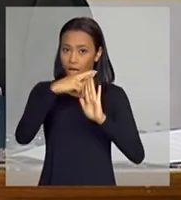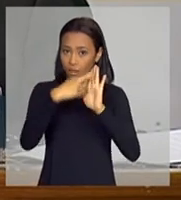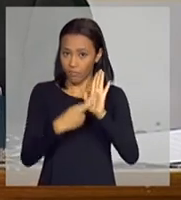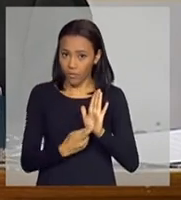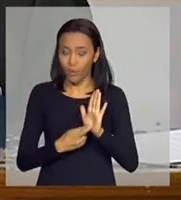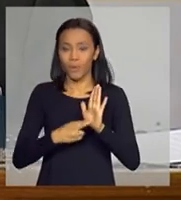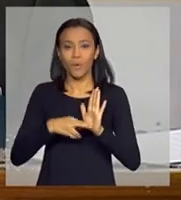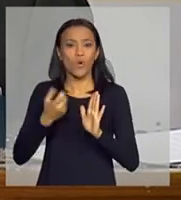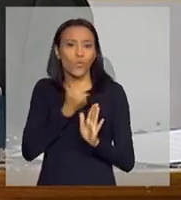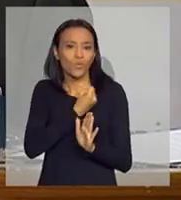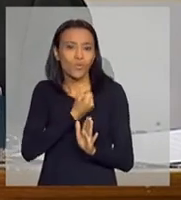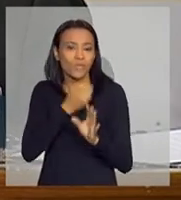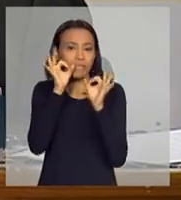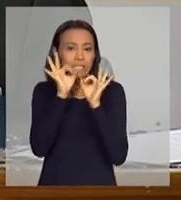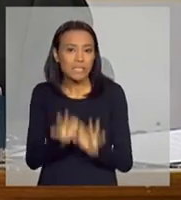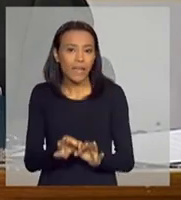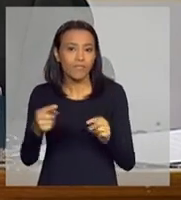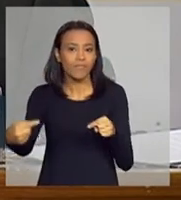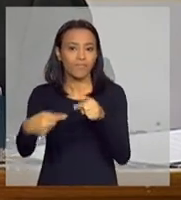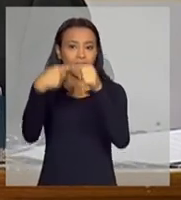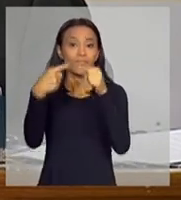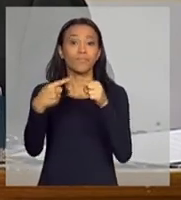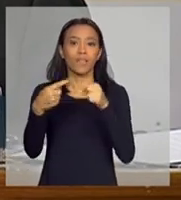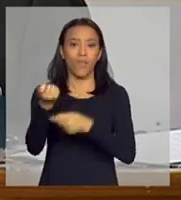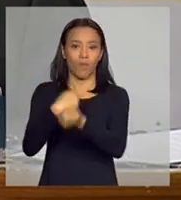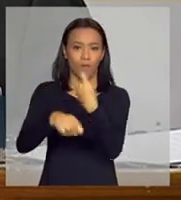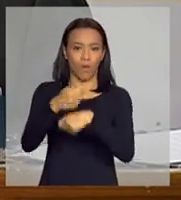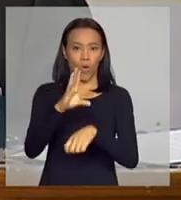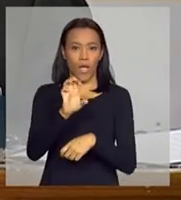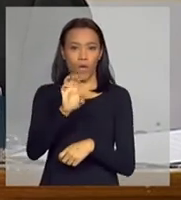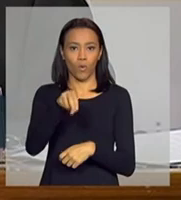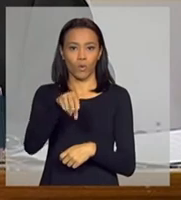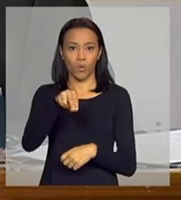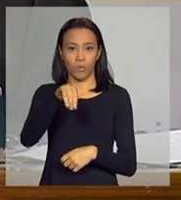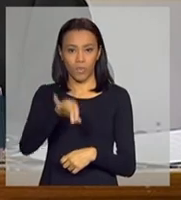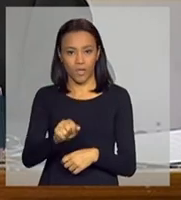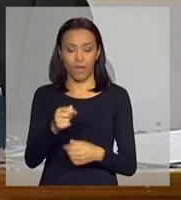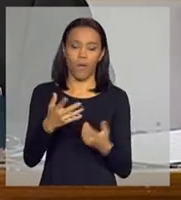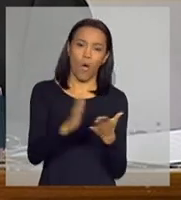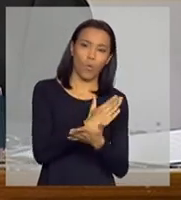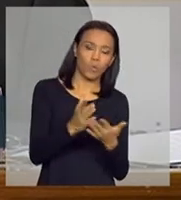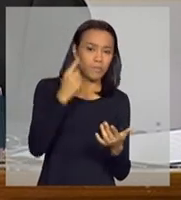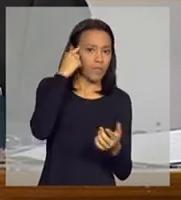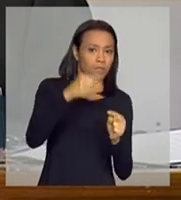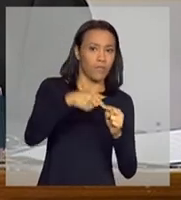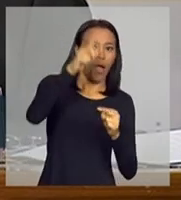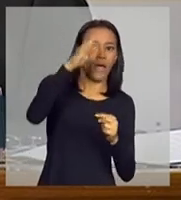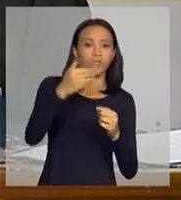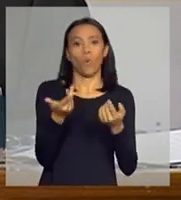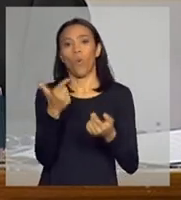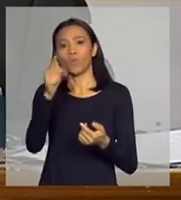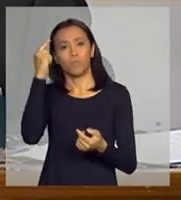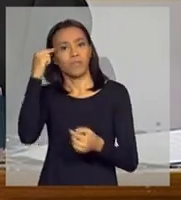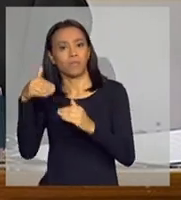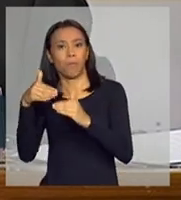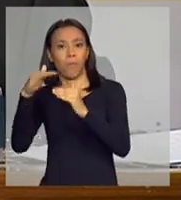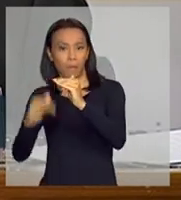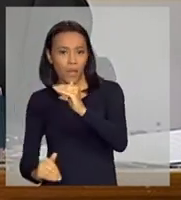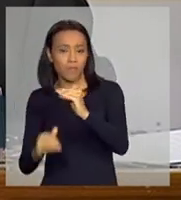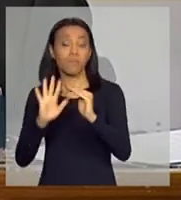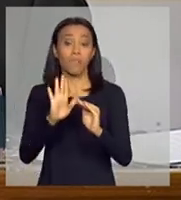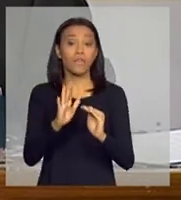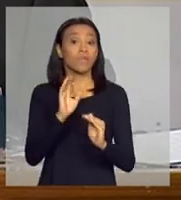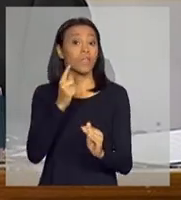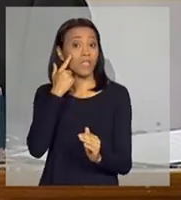dos dados concretos da economia que tem muita previsão e defasada alguns preferem mais o super bem mesmo mas o que interessa